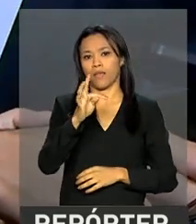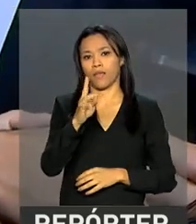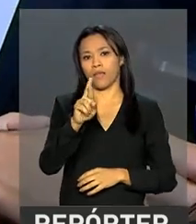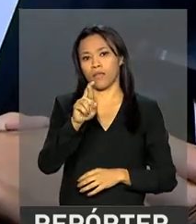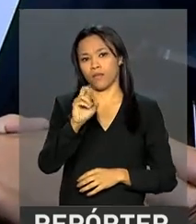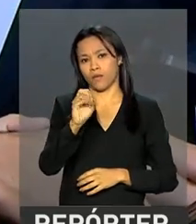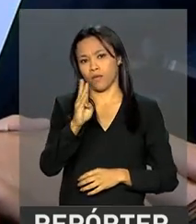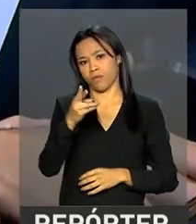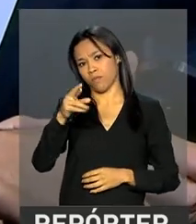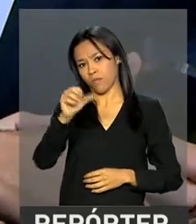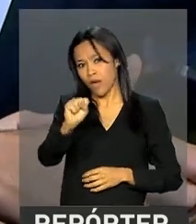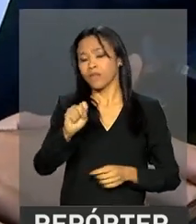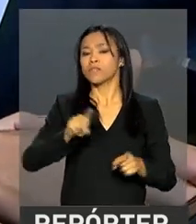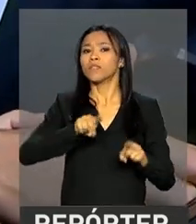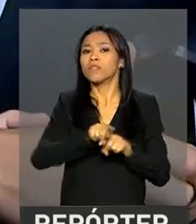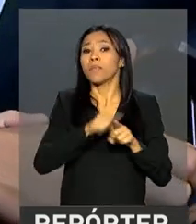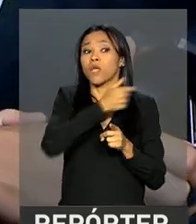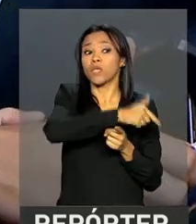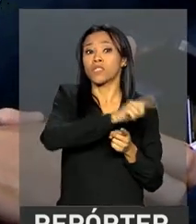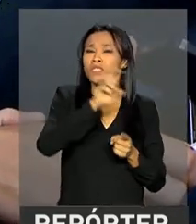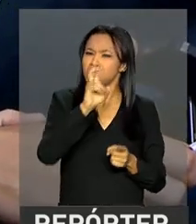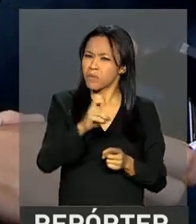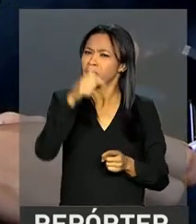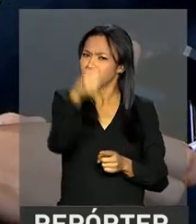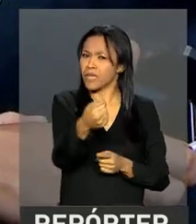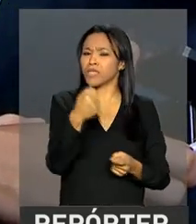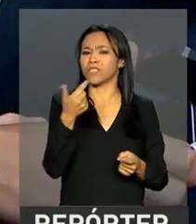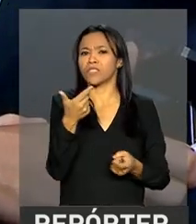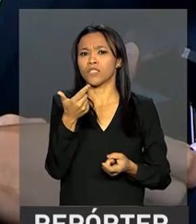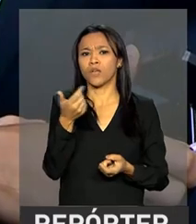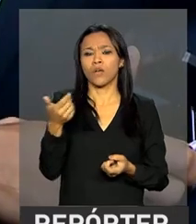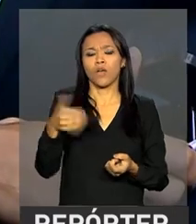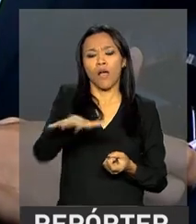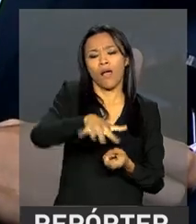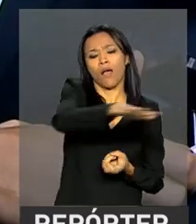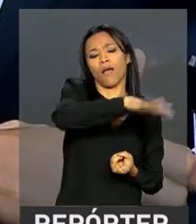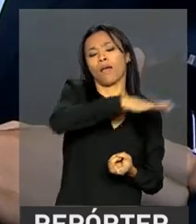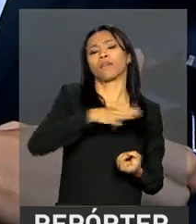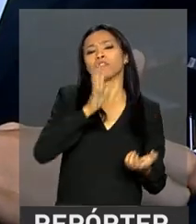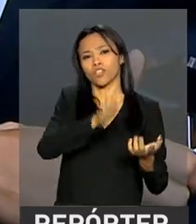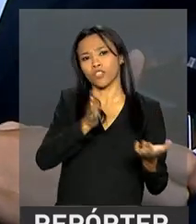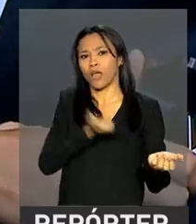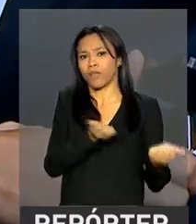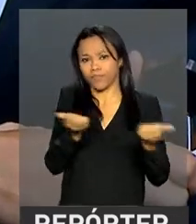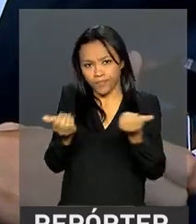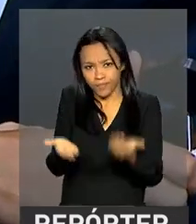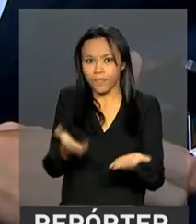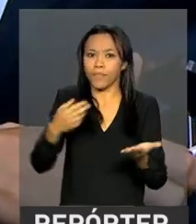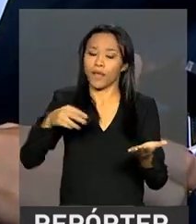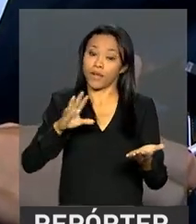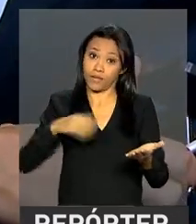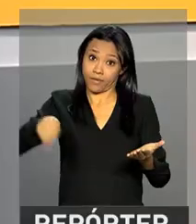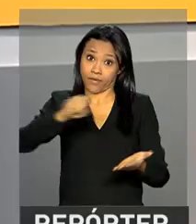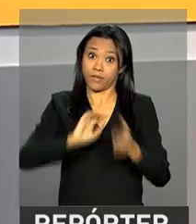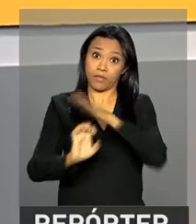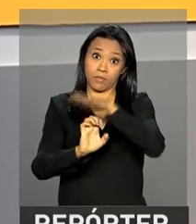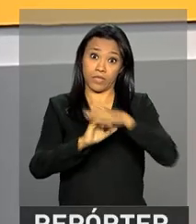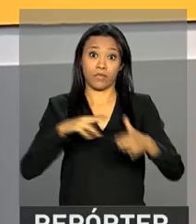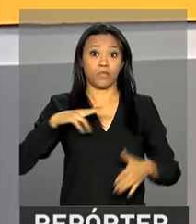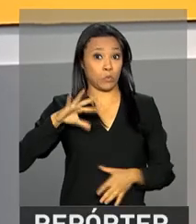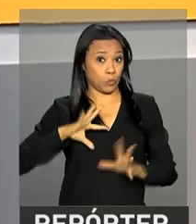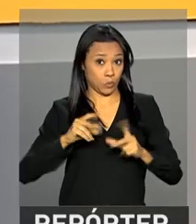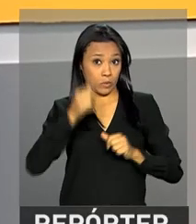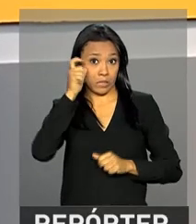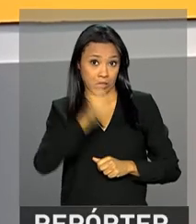57 novos setores que estão colocados à disposição da iniciativa privada. Todos eles revelaram interesse.